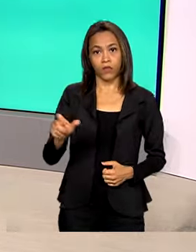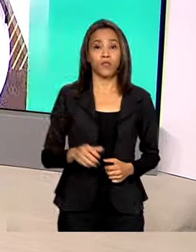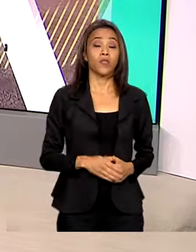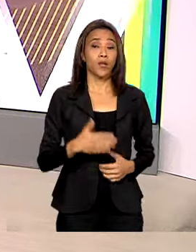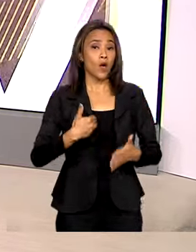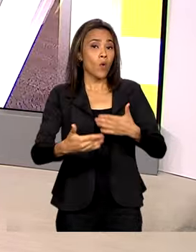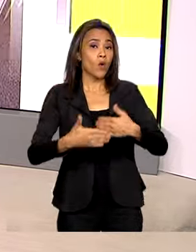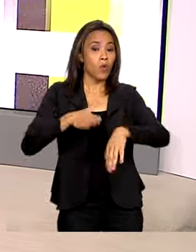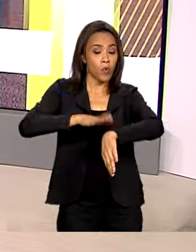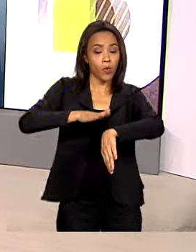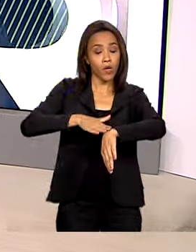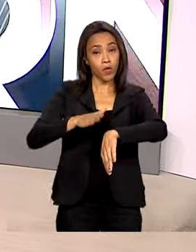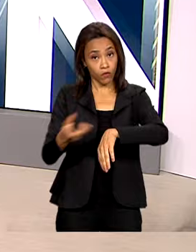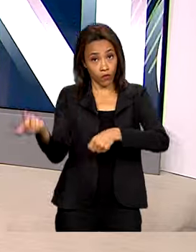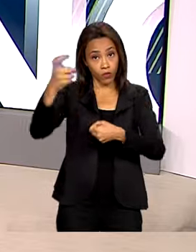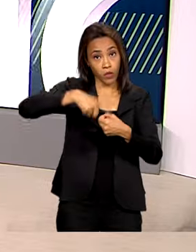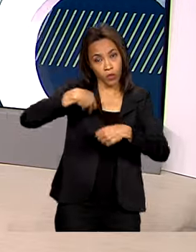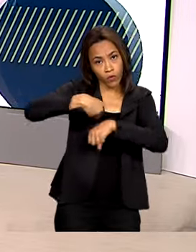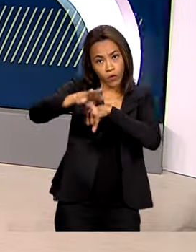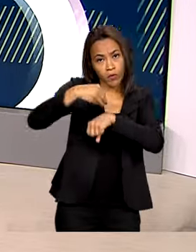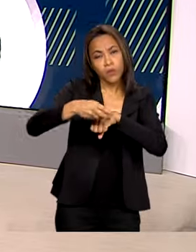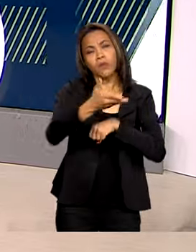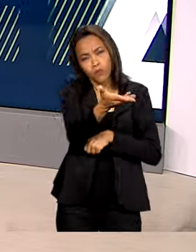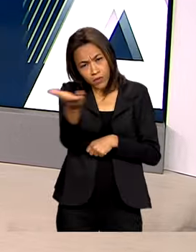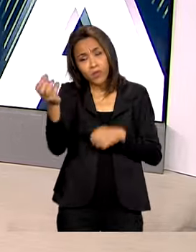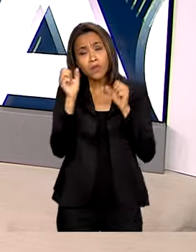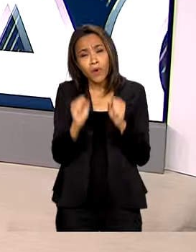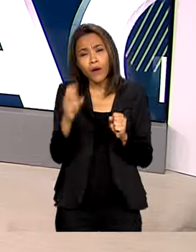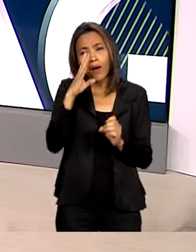a qualquer momento com mais informações, mas você também